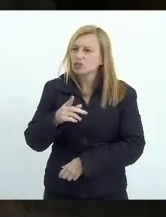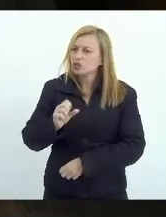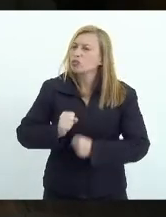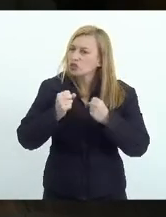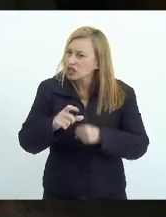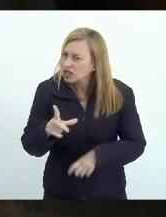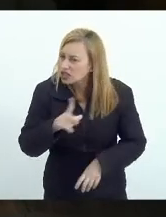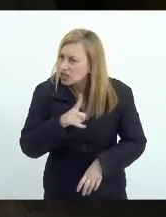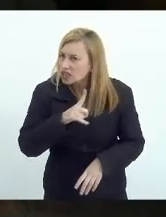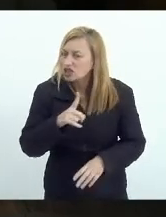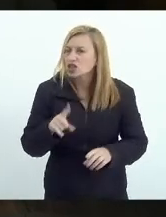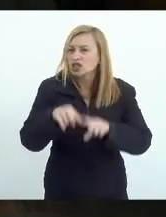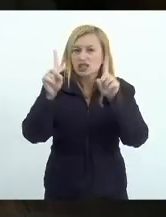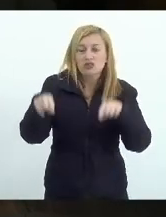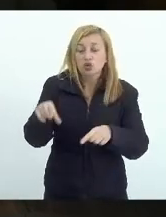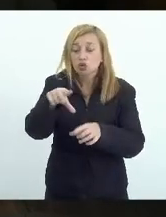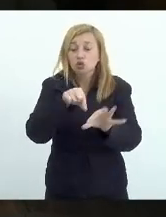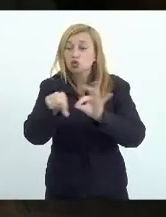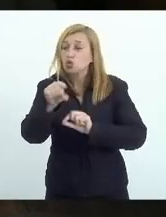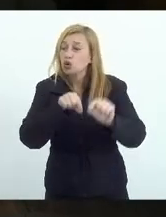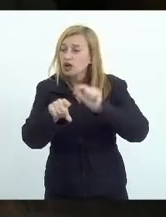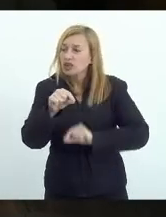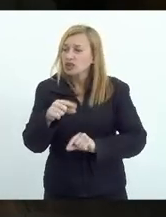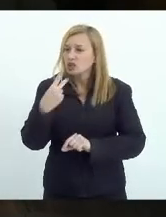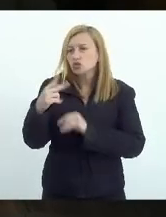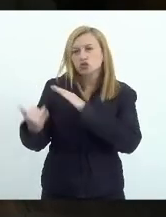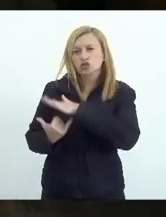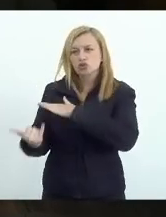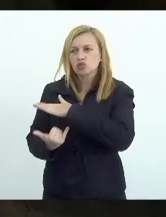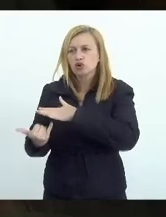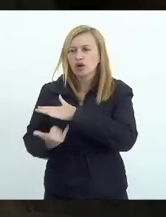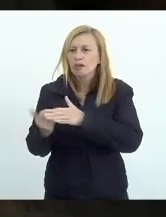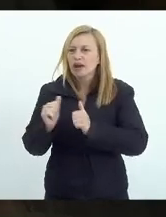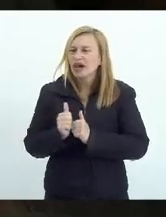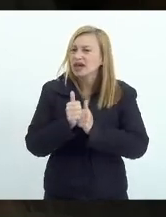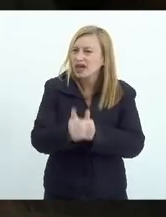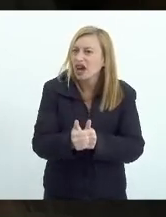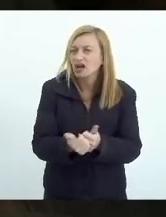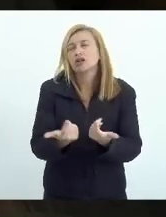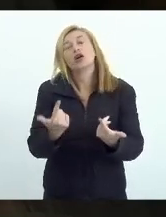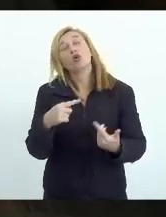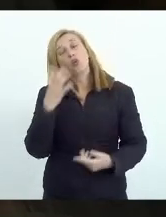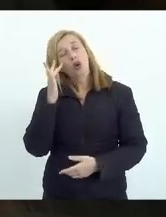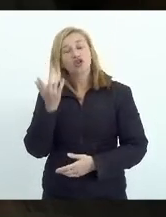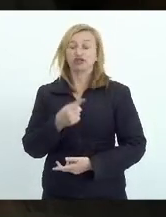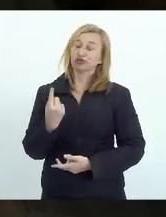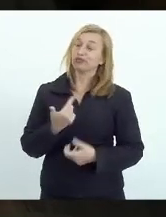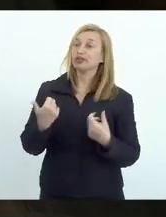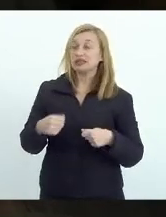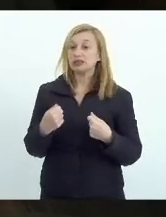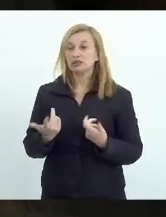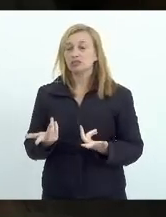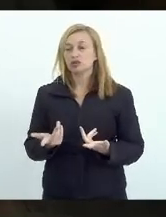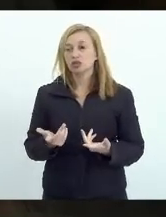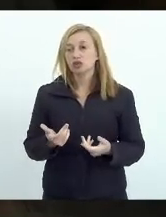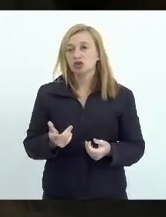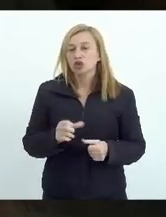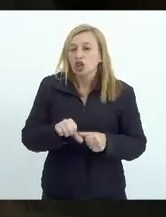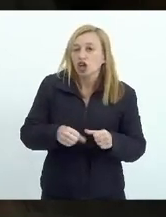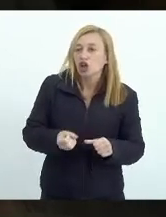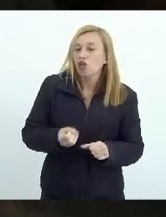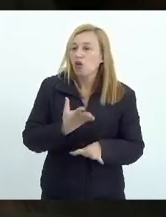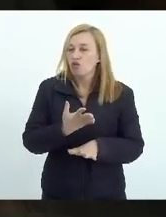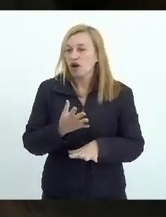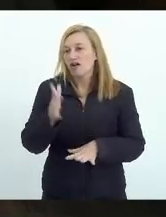que investe os servidores eleitos em suas instituições para dirigi-las, eu acho que a gente precisa reinventar o Estado,